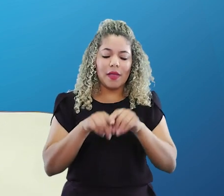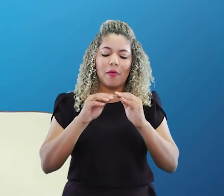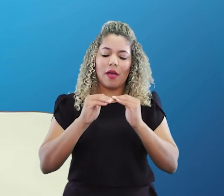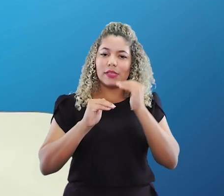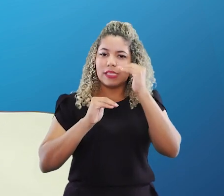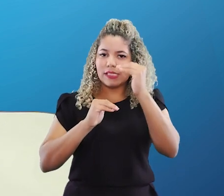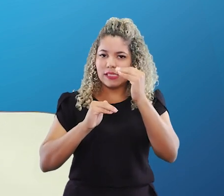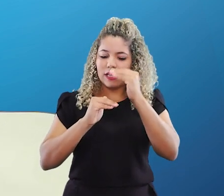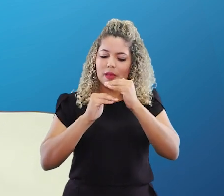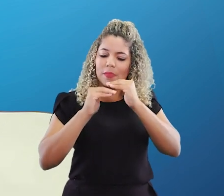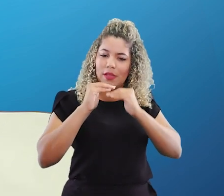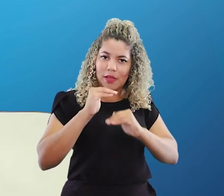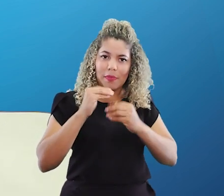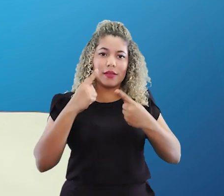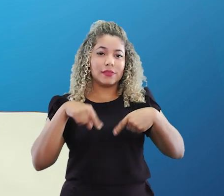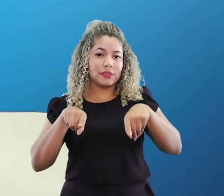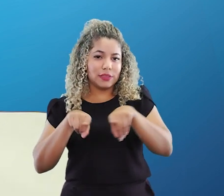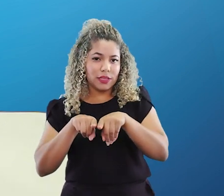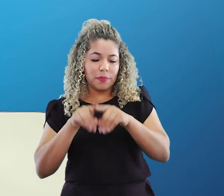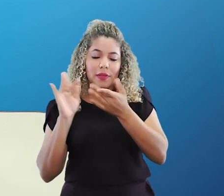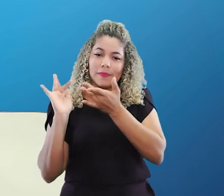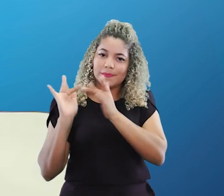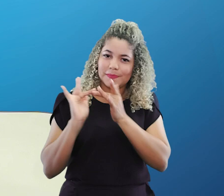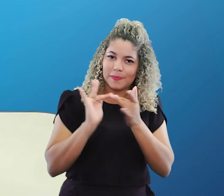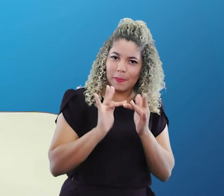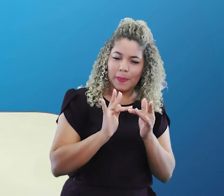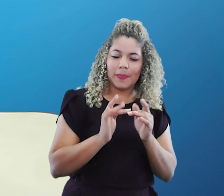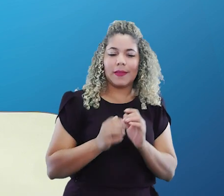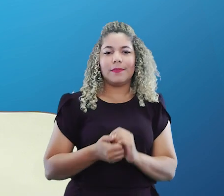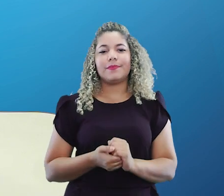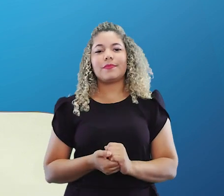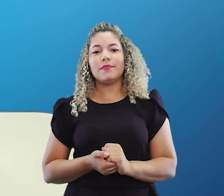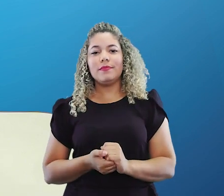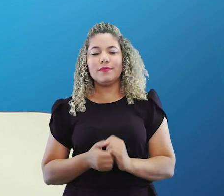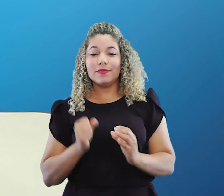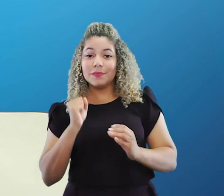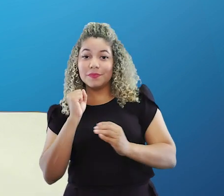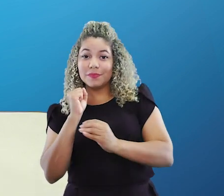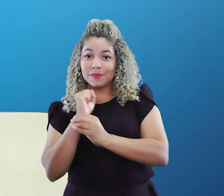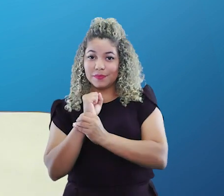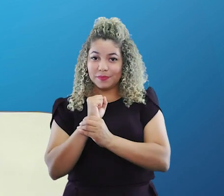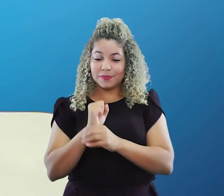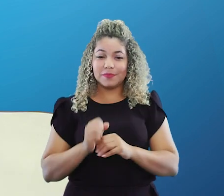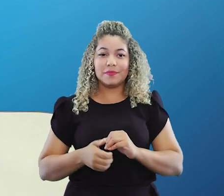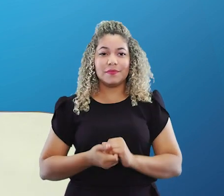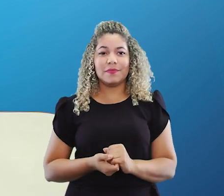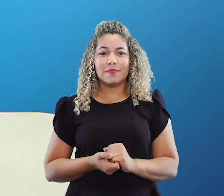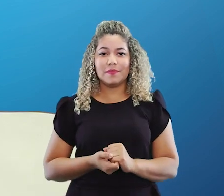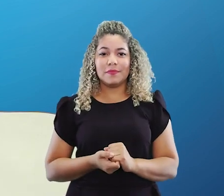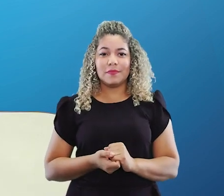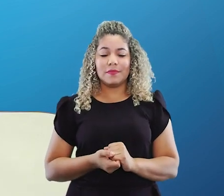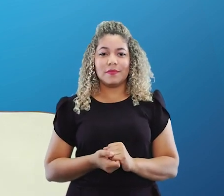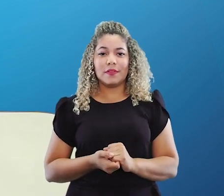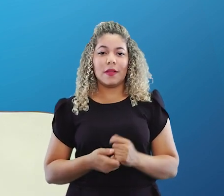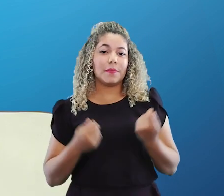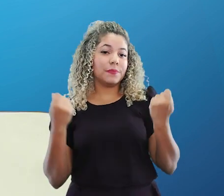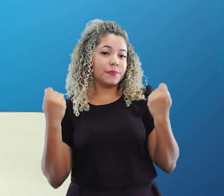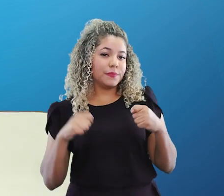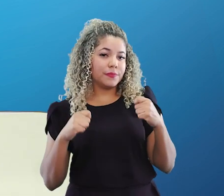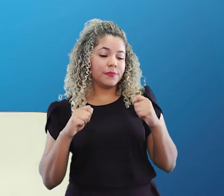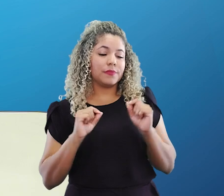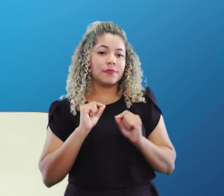parte superior, onde nós temos também um eixo conectados a peças que vão segurar. Essa montagem